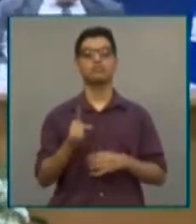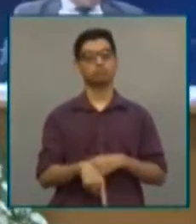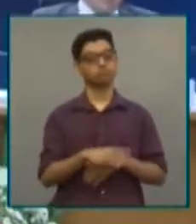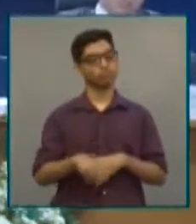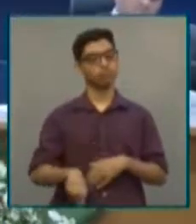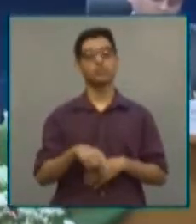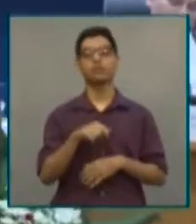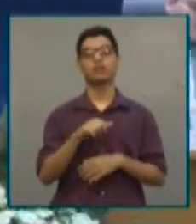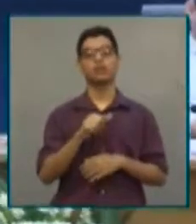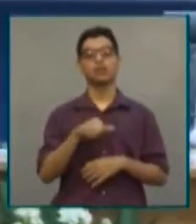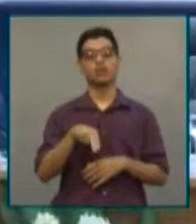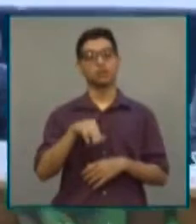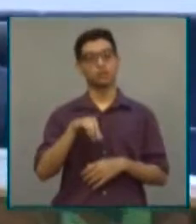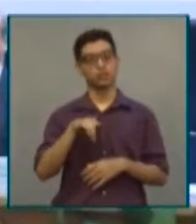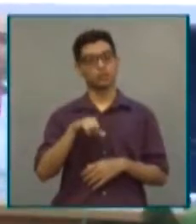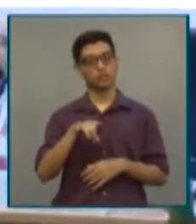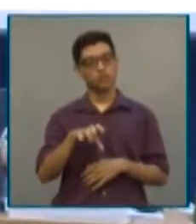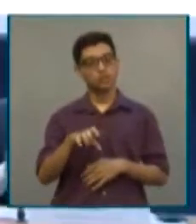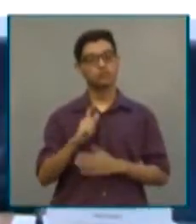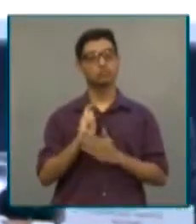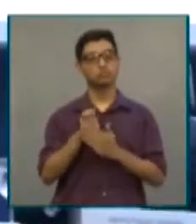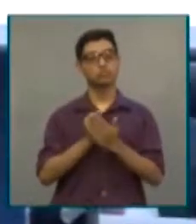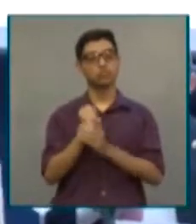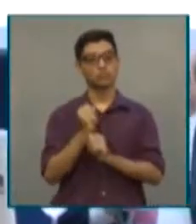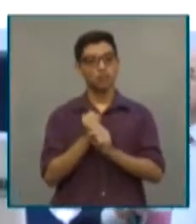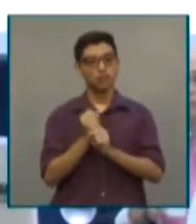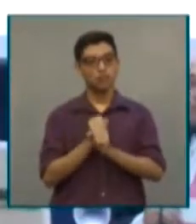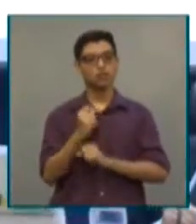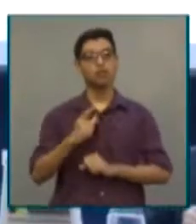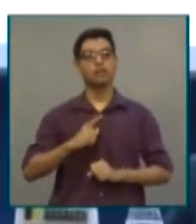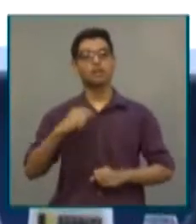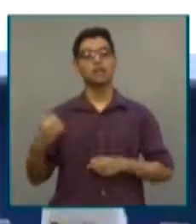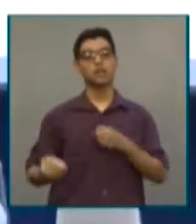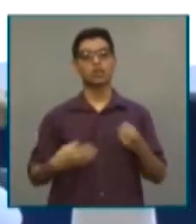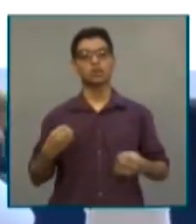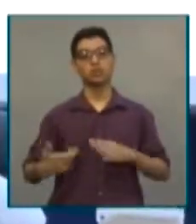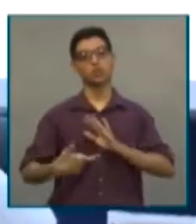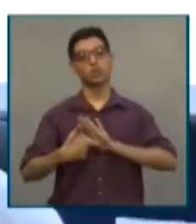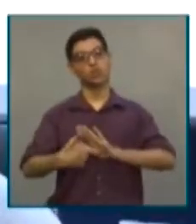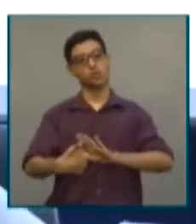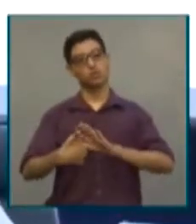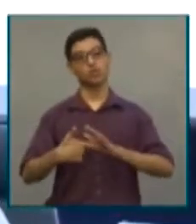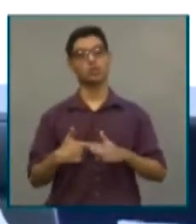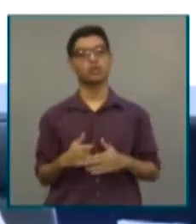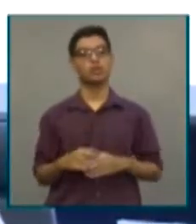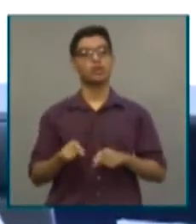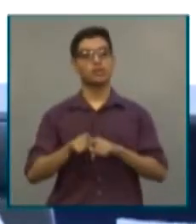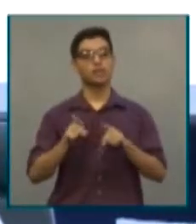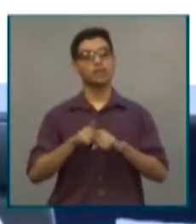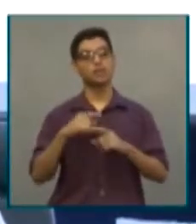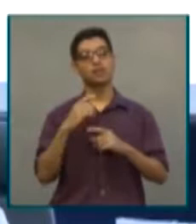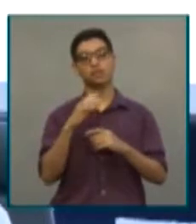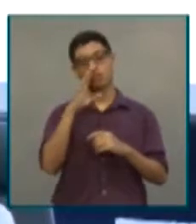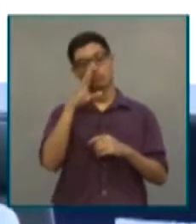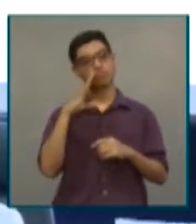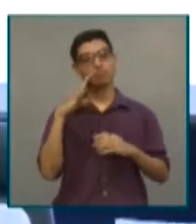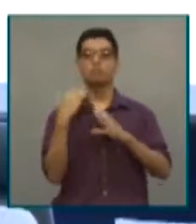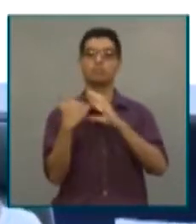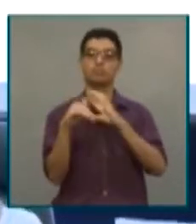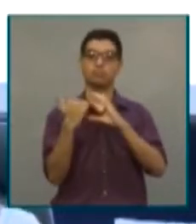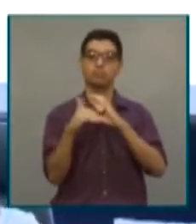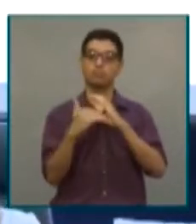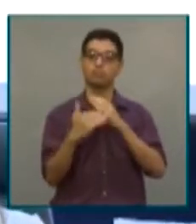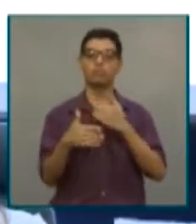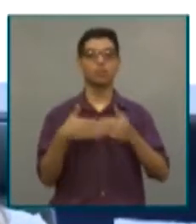novos serviços, novos benefícios. A advocacia hoje recebe gratuitamente as aplicações por e-mail. Se tiver problema com o computador, no